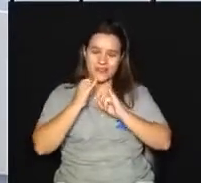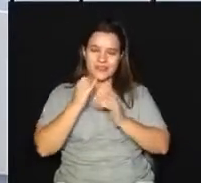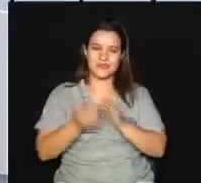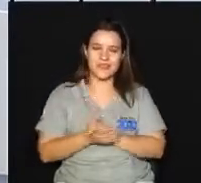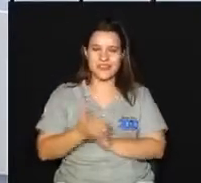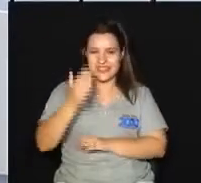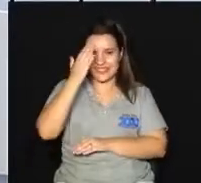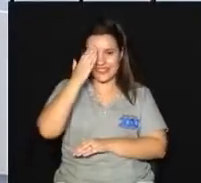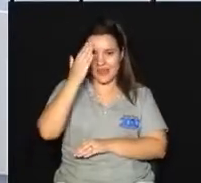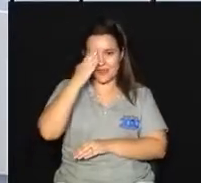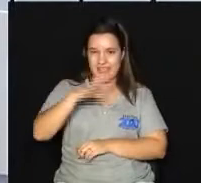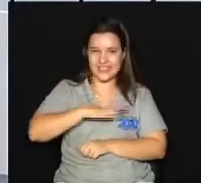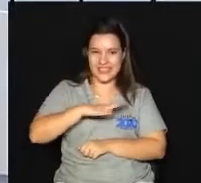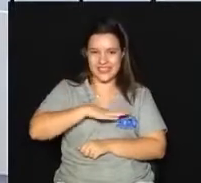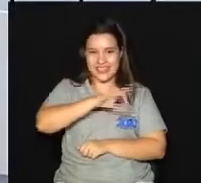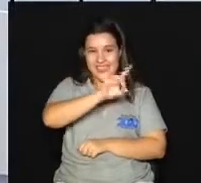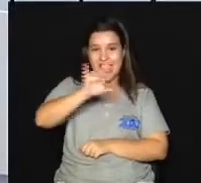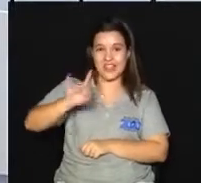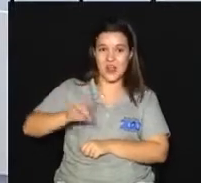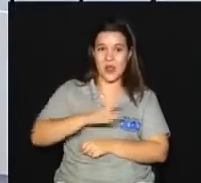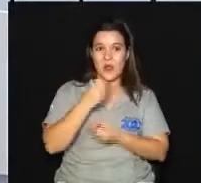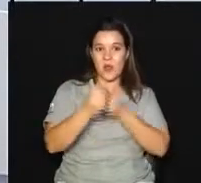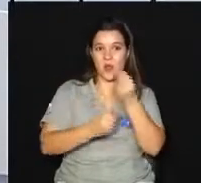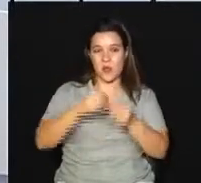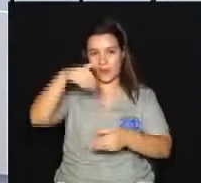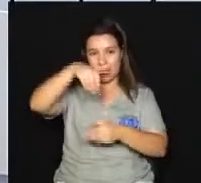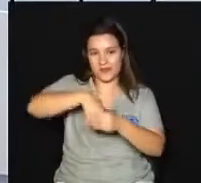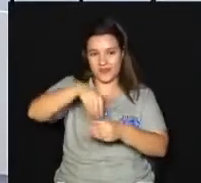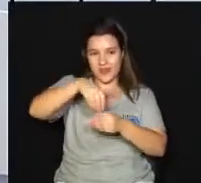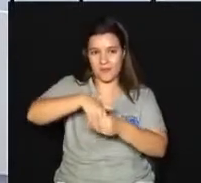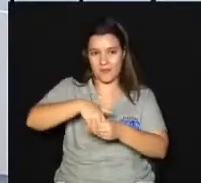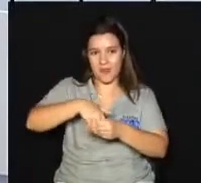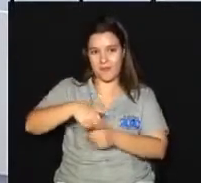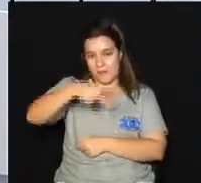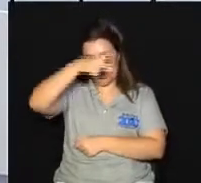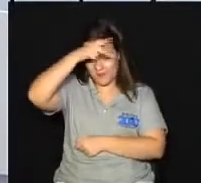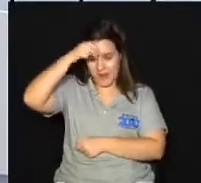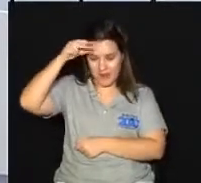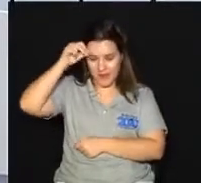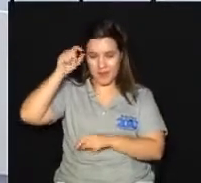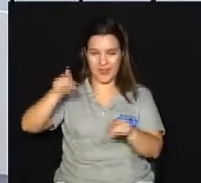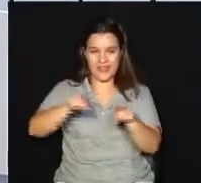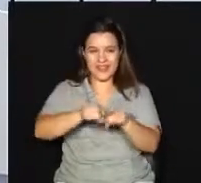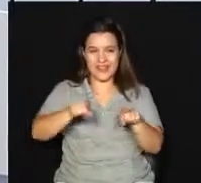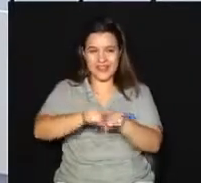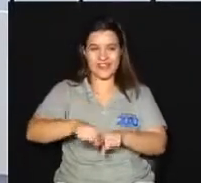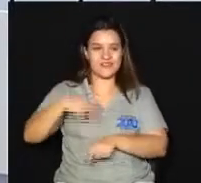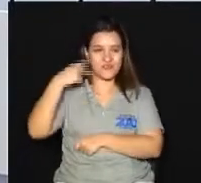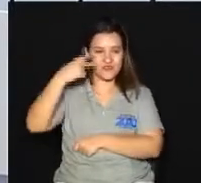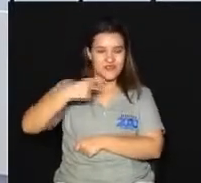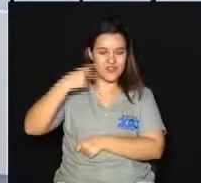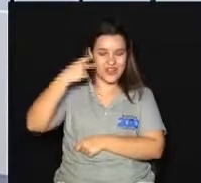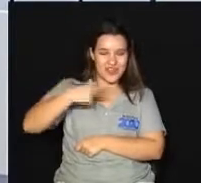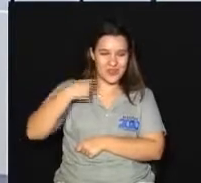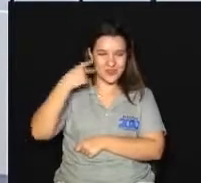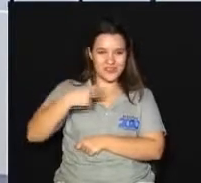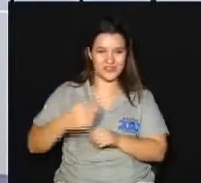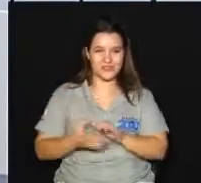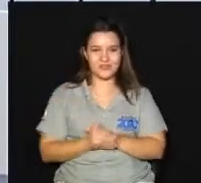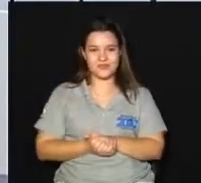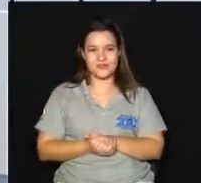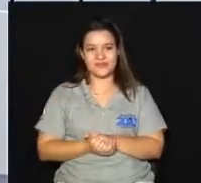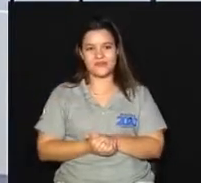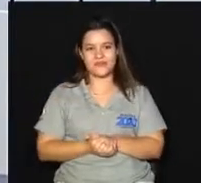para saber no seu município como é que estão as votações para a prefeitura e também para a Câmara de Vereadores.